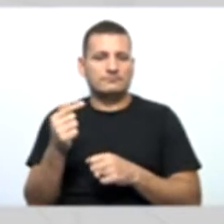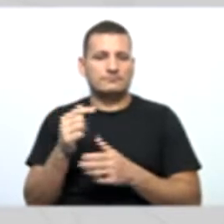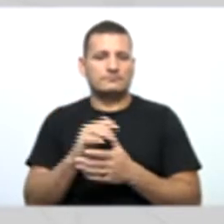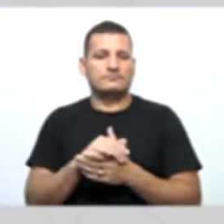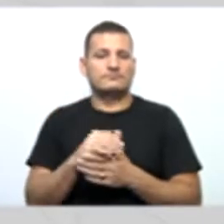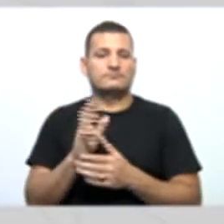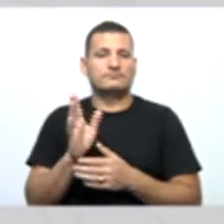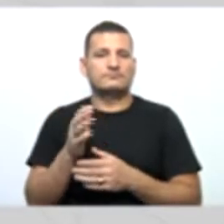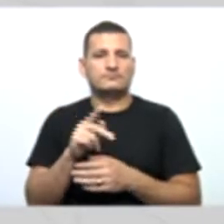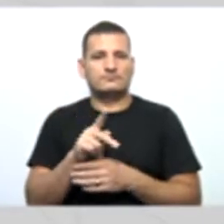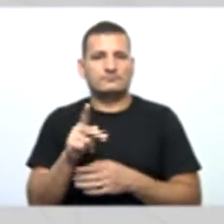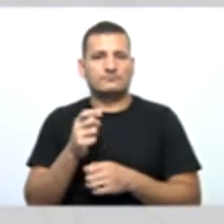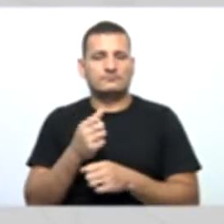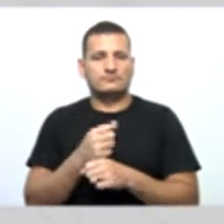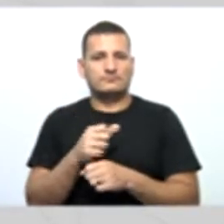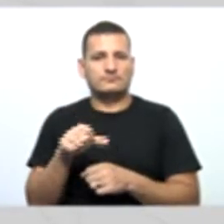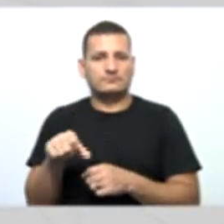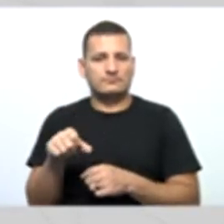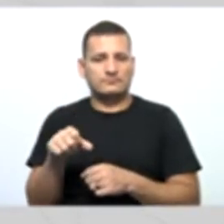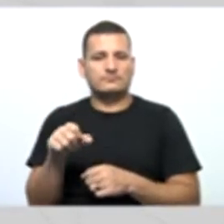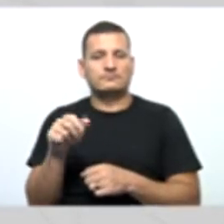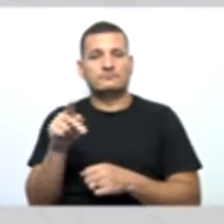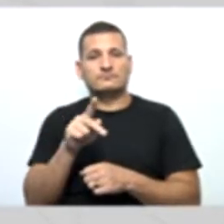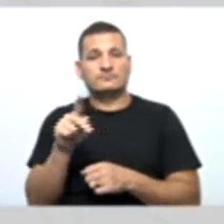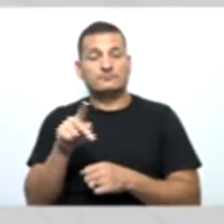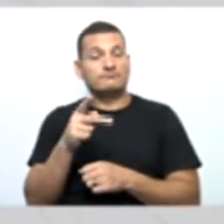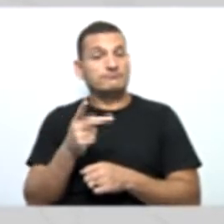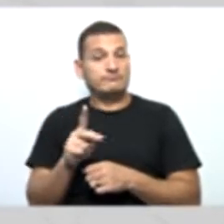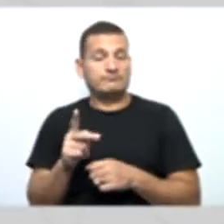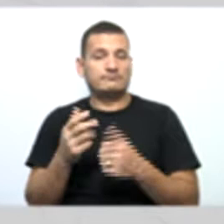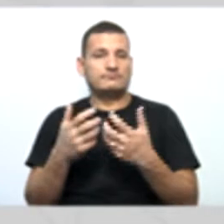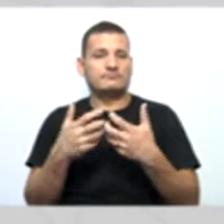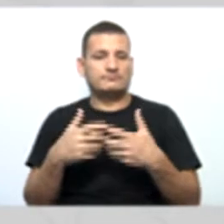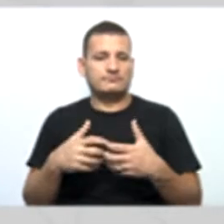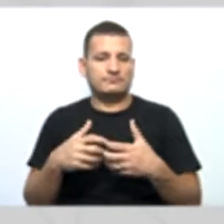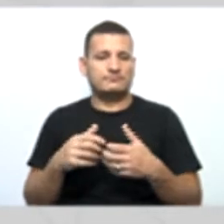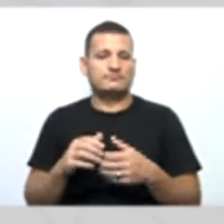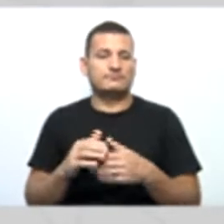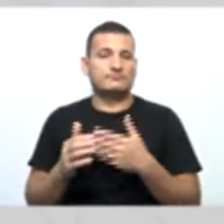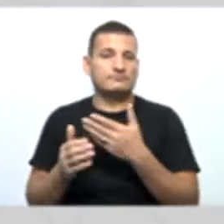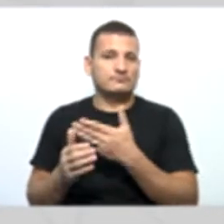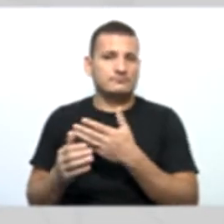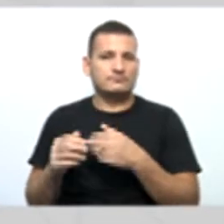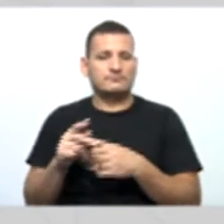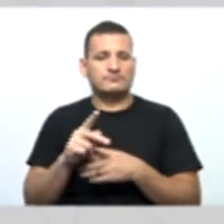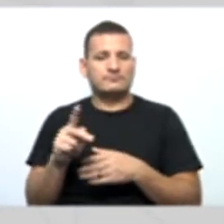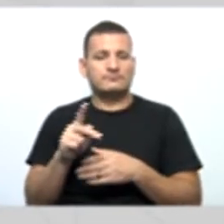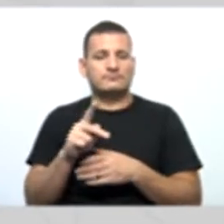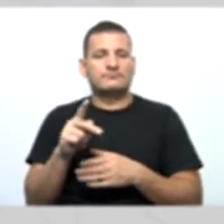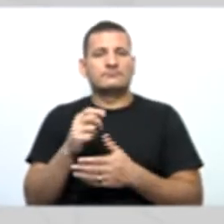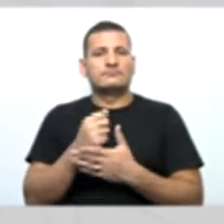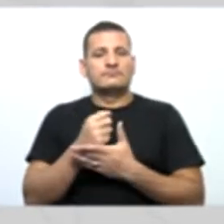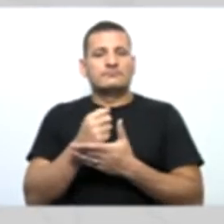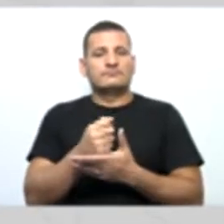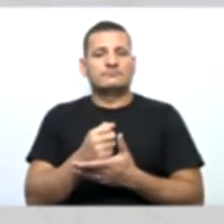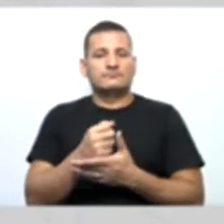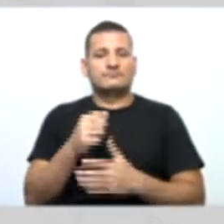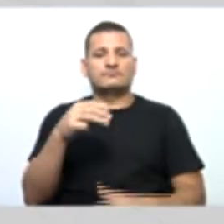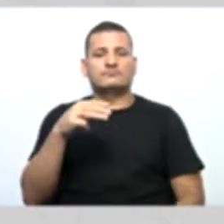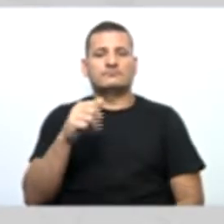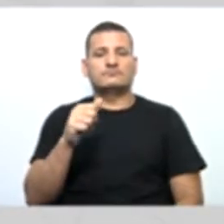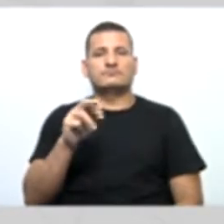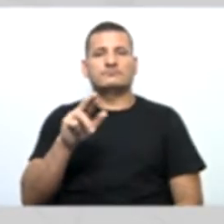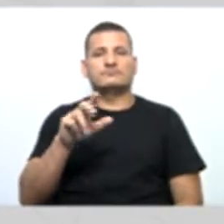docente há 9 anos e professor aqui da instituição. Aqui ao meu lado está o professor assistente Marlon de